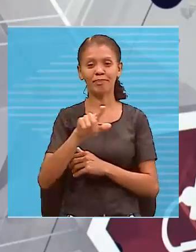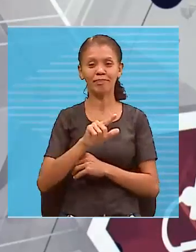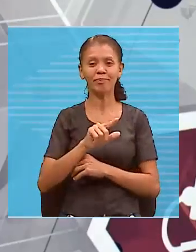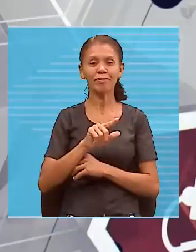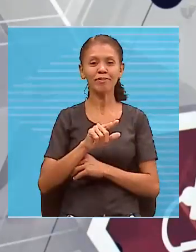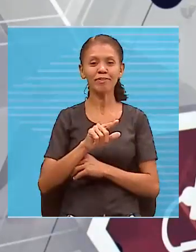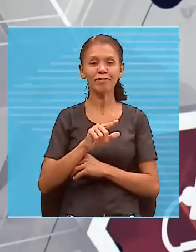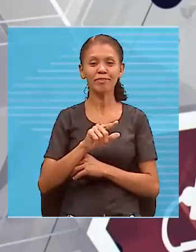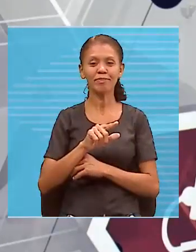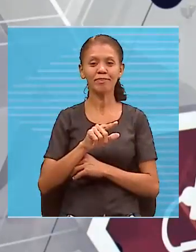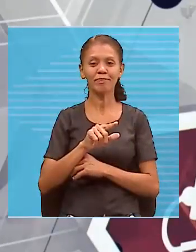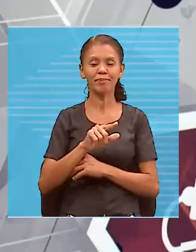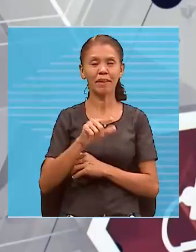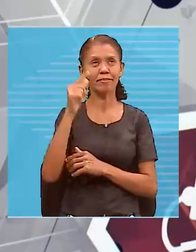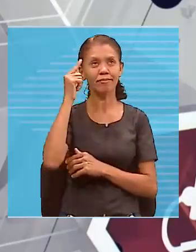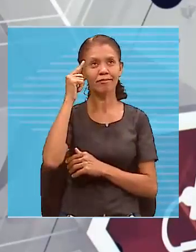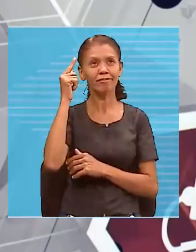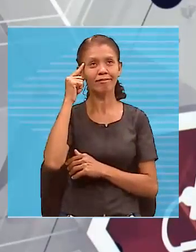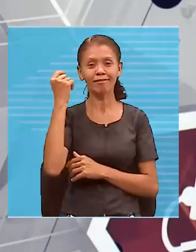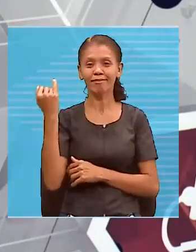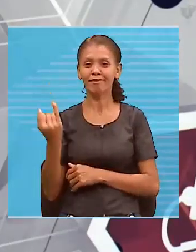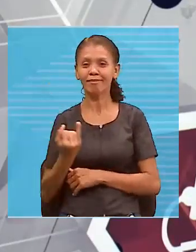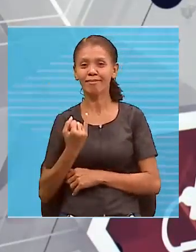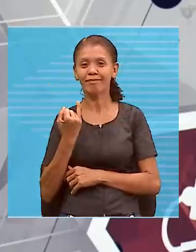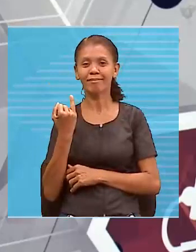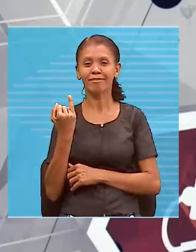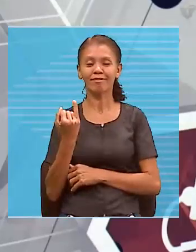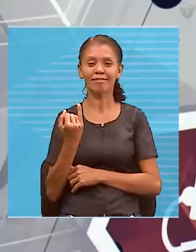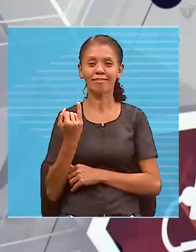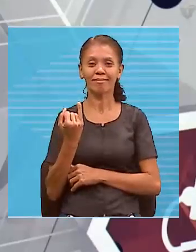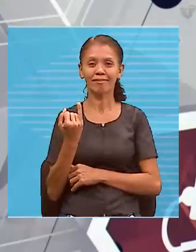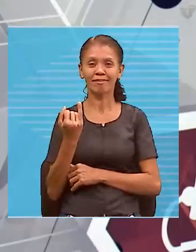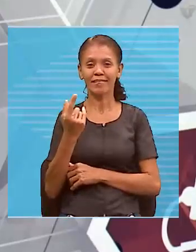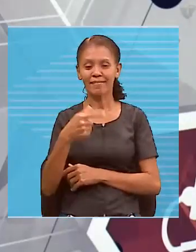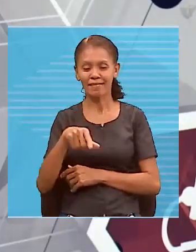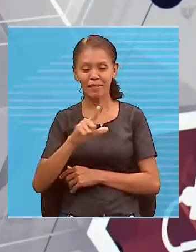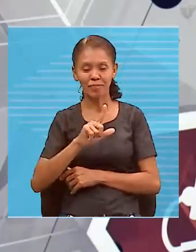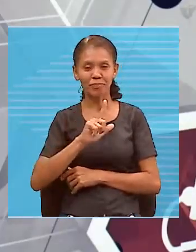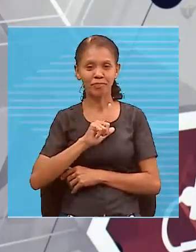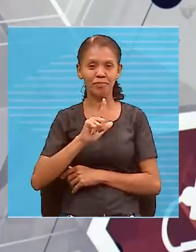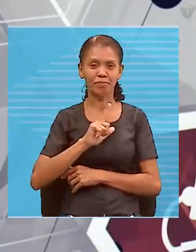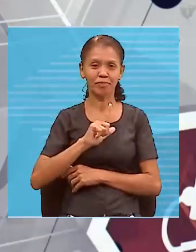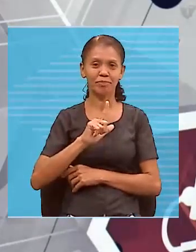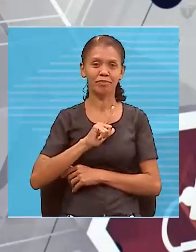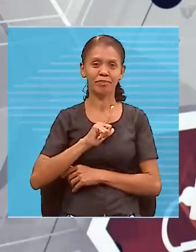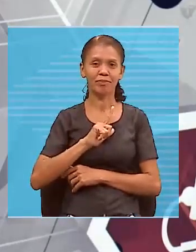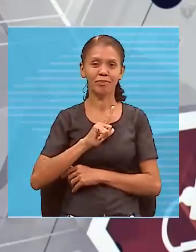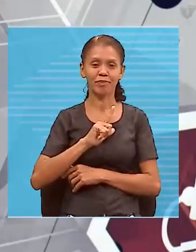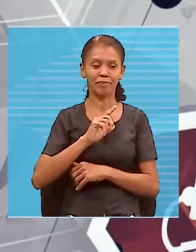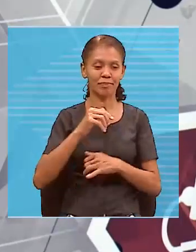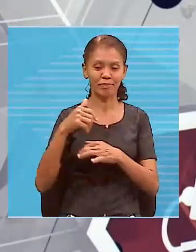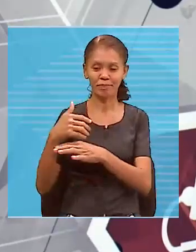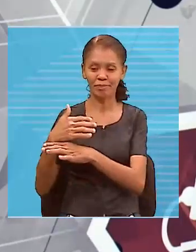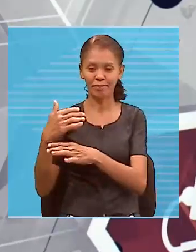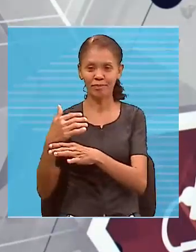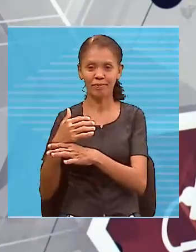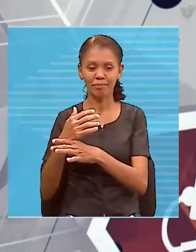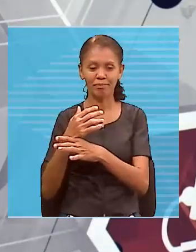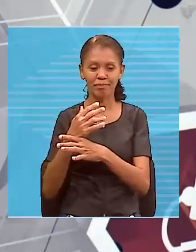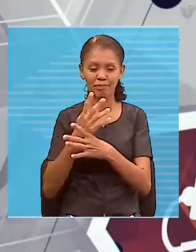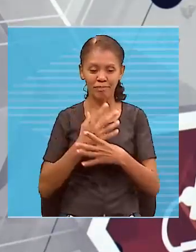possam refletir a importância que vocês têm para a sua cidade a sua